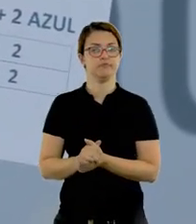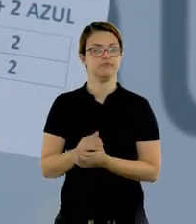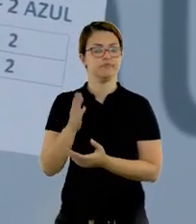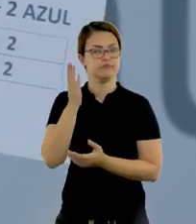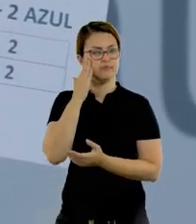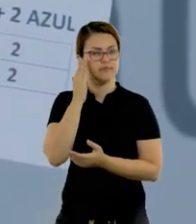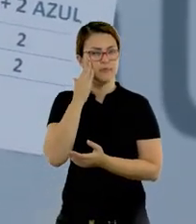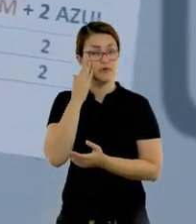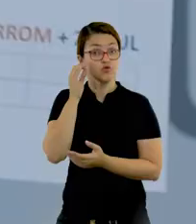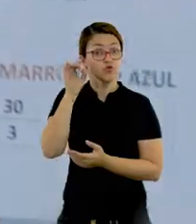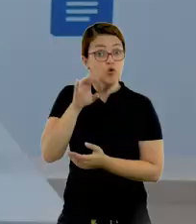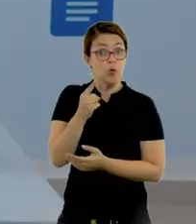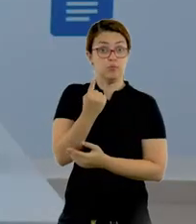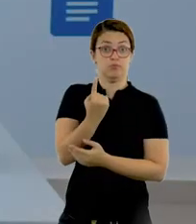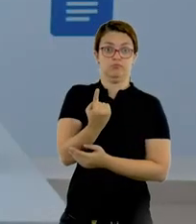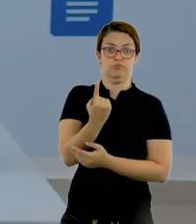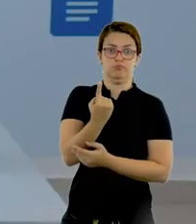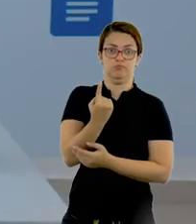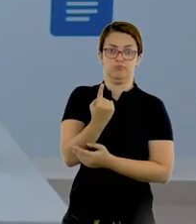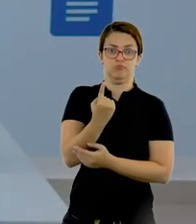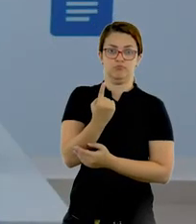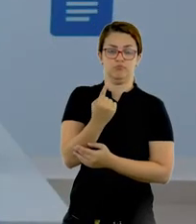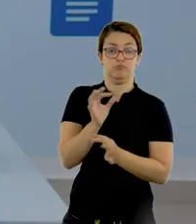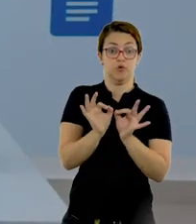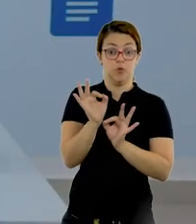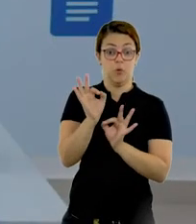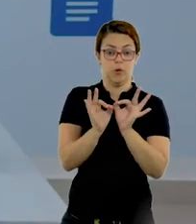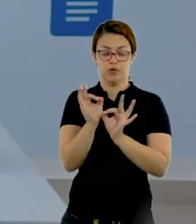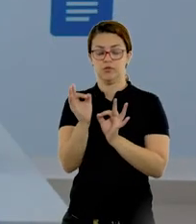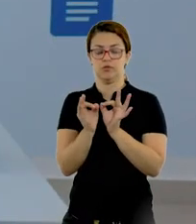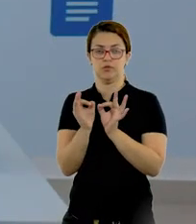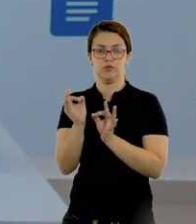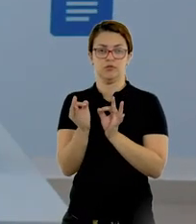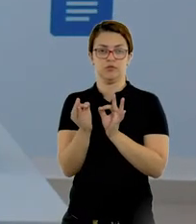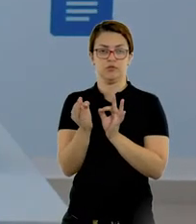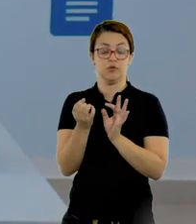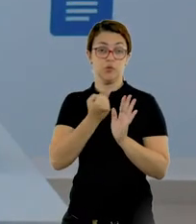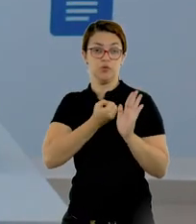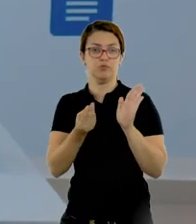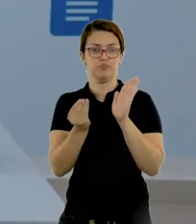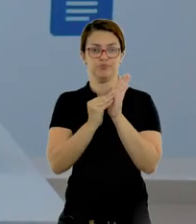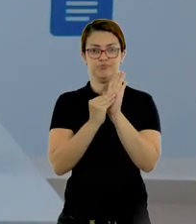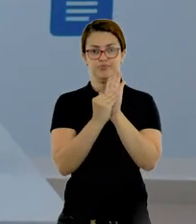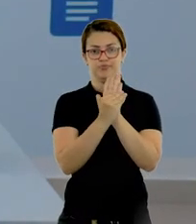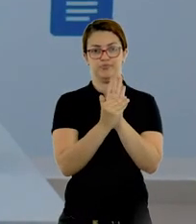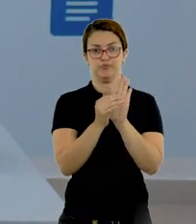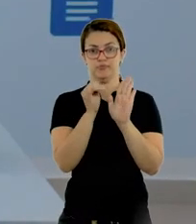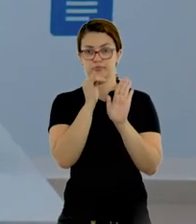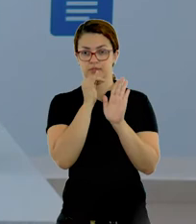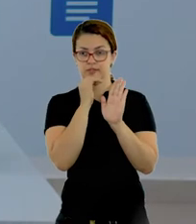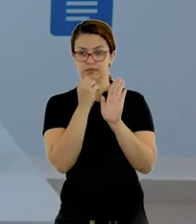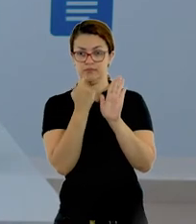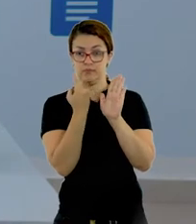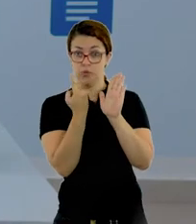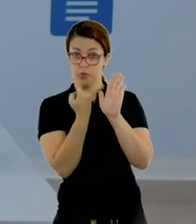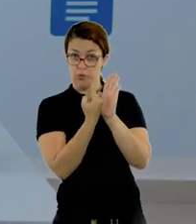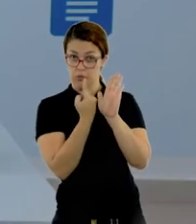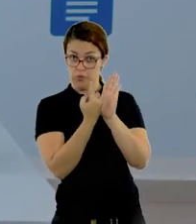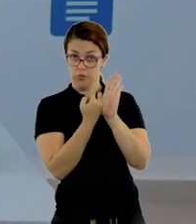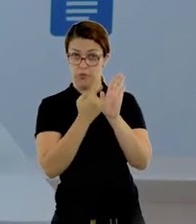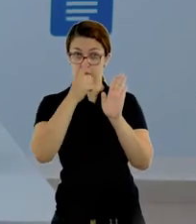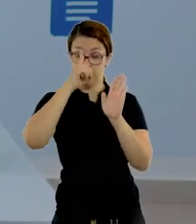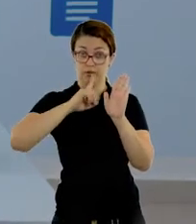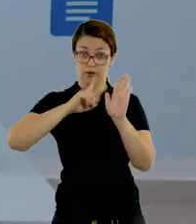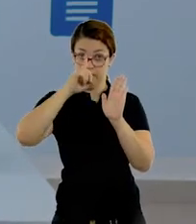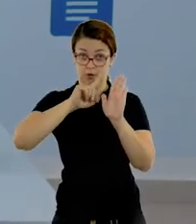dentro dele eu posso usar só um algarismo em cada ordem para compor esse número. Então, eu vou colocar o 1